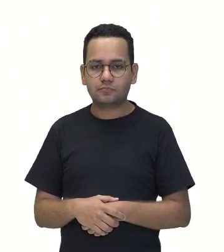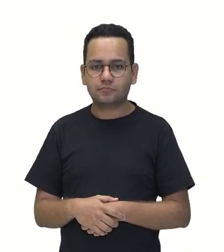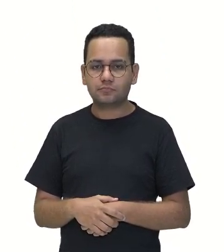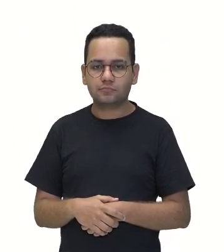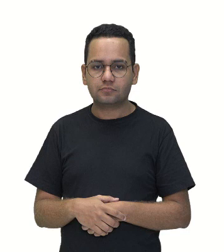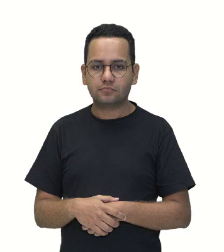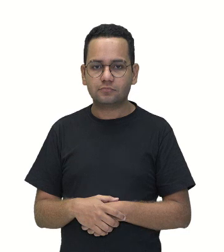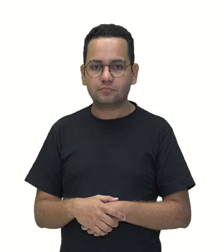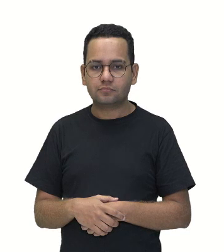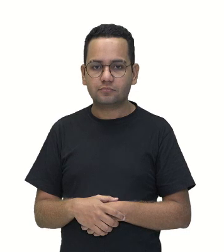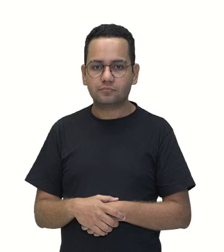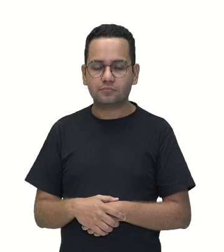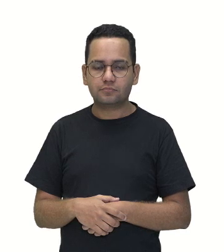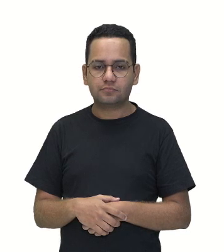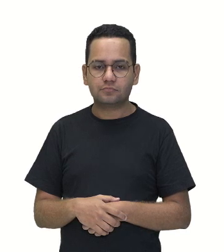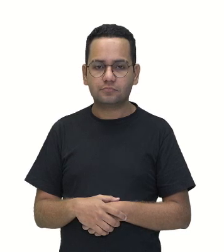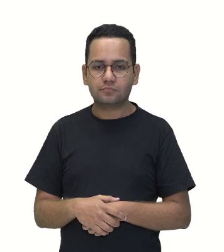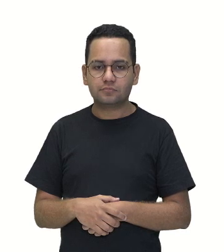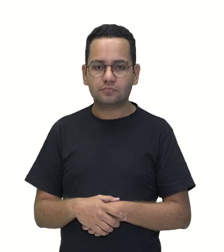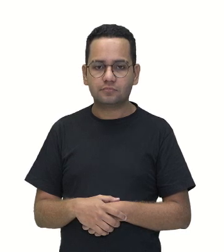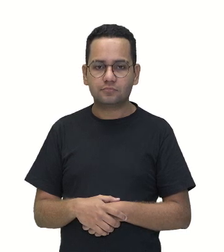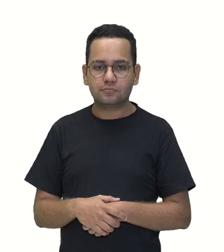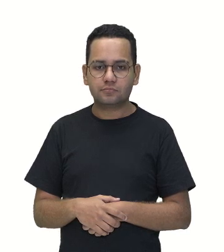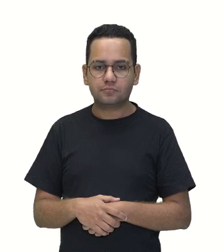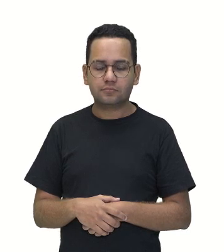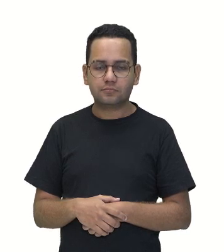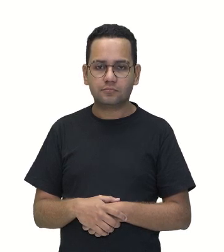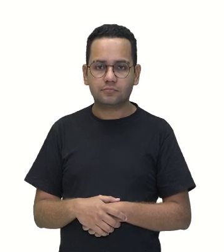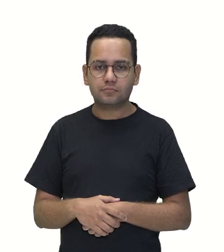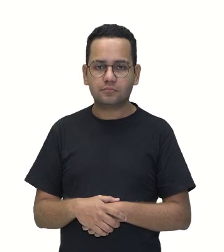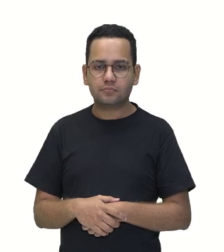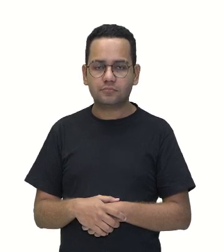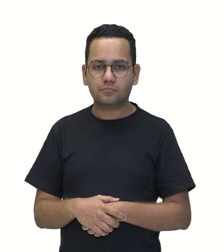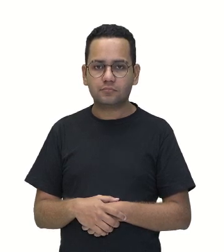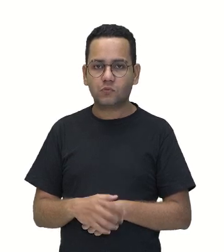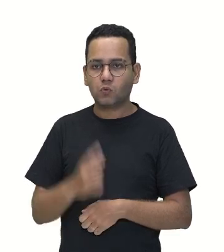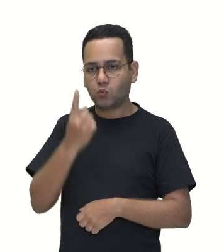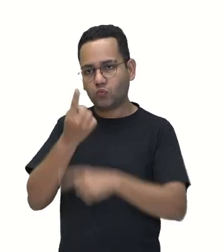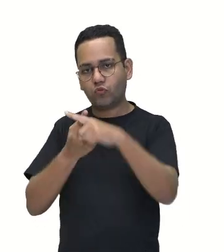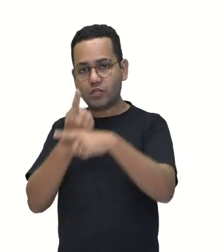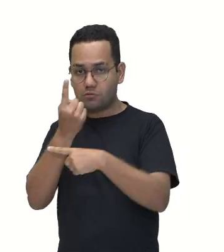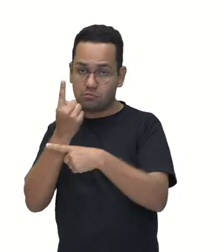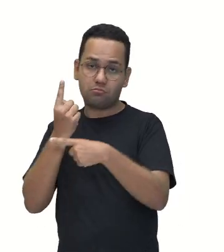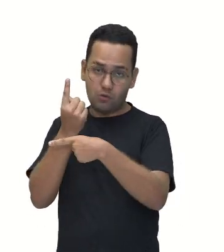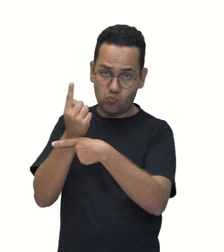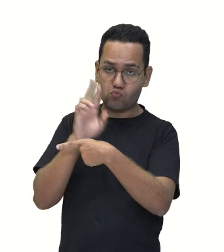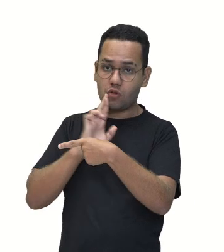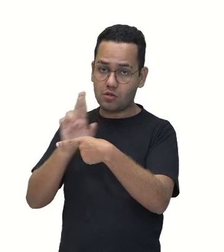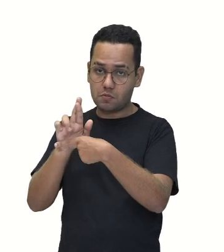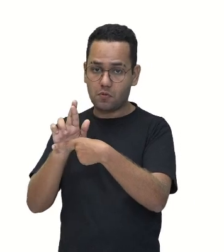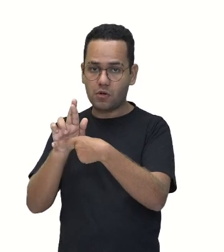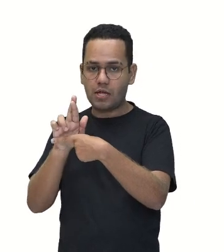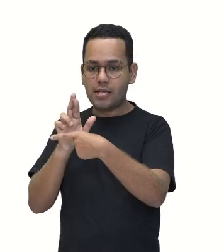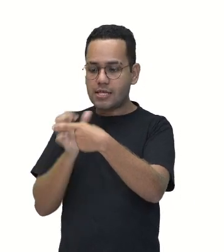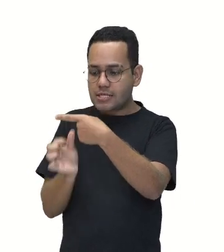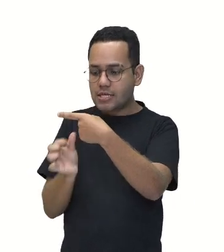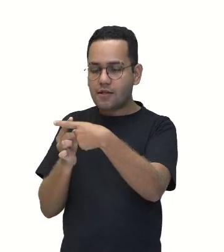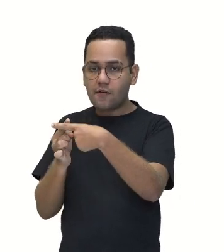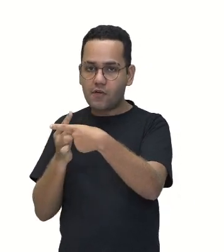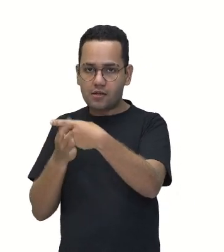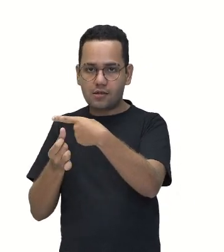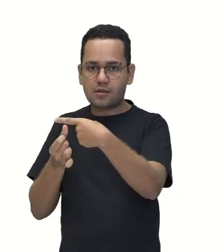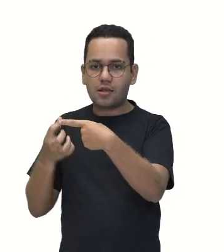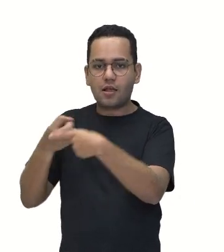1 so 6 elevado qu 1 elevado Quad iG 1 e 6 elevado Quad